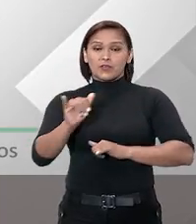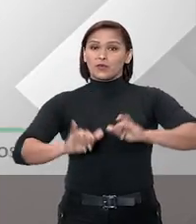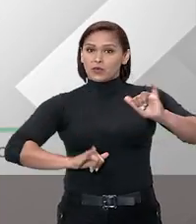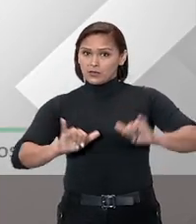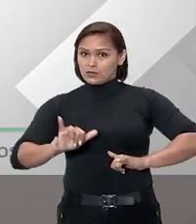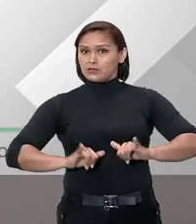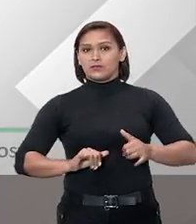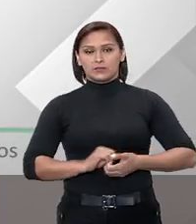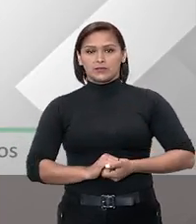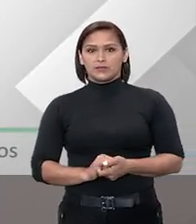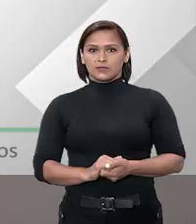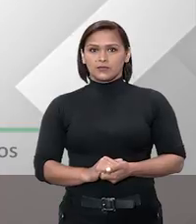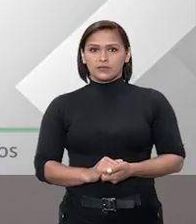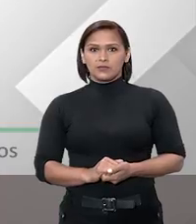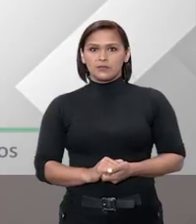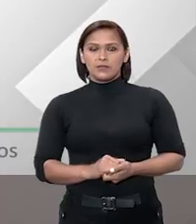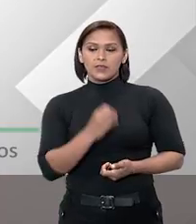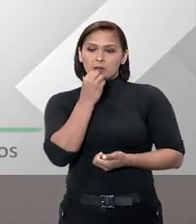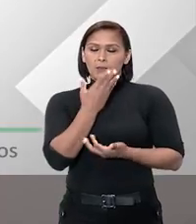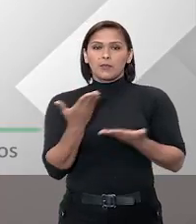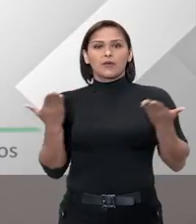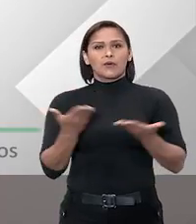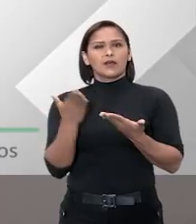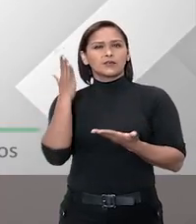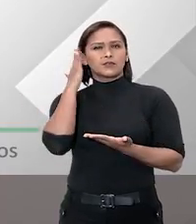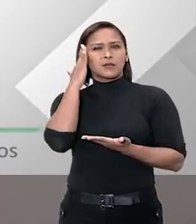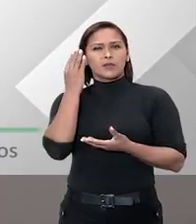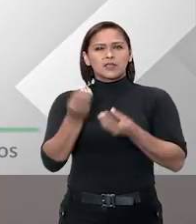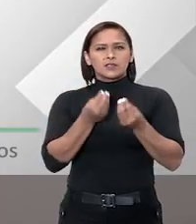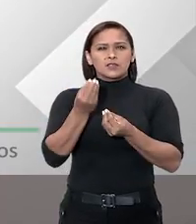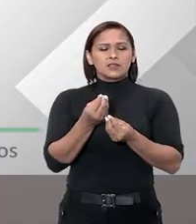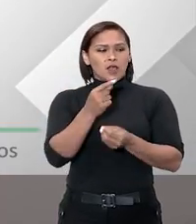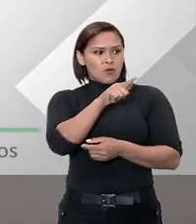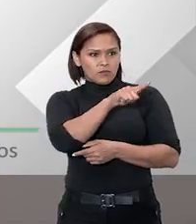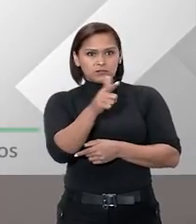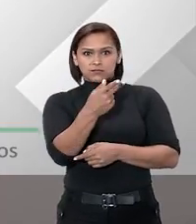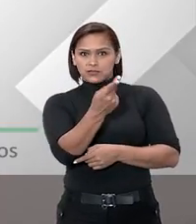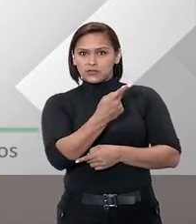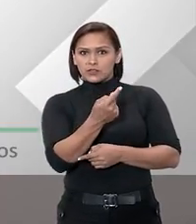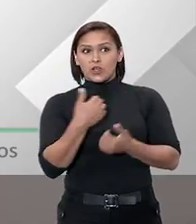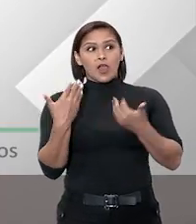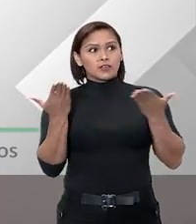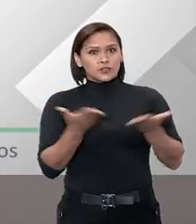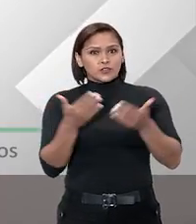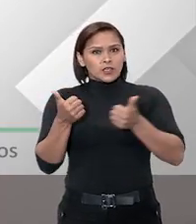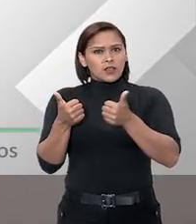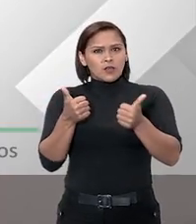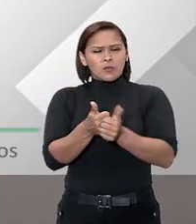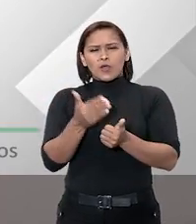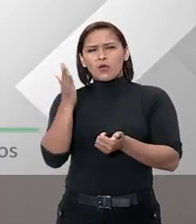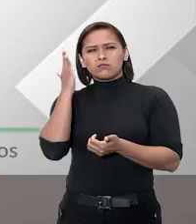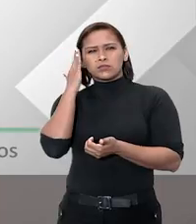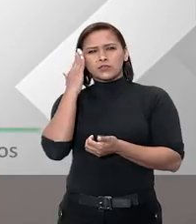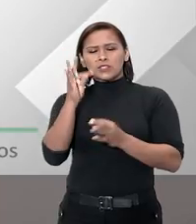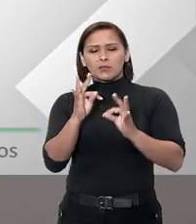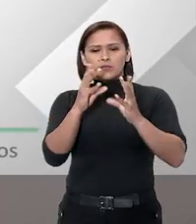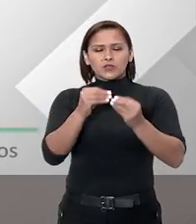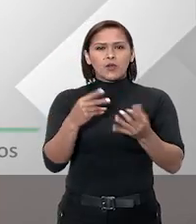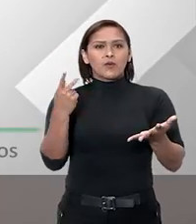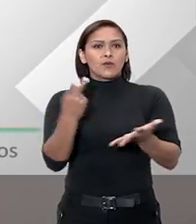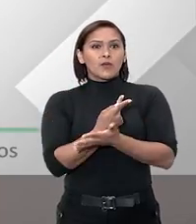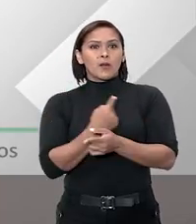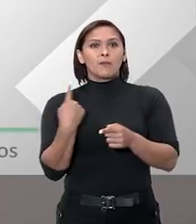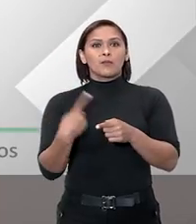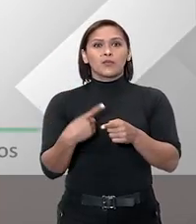sofreu. Bom, agora eu queria saber se algum de vocês já acompanhou ou ficou sabendo de alguma situação na qual,